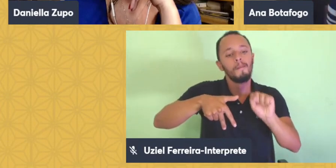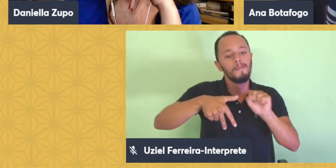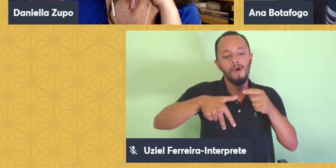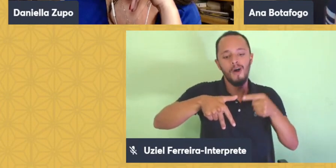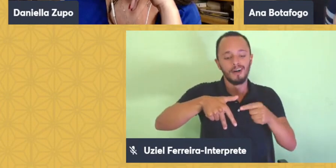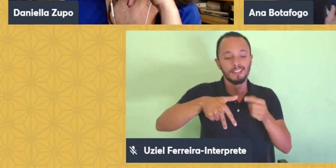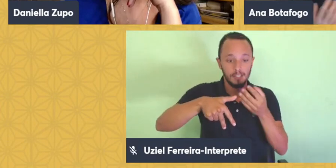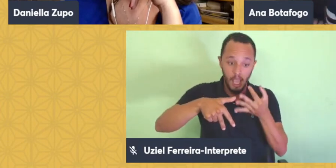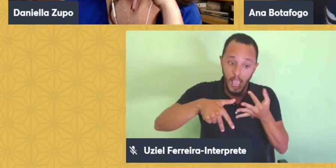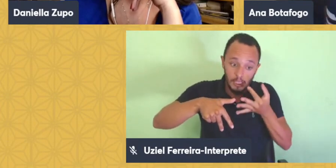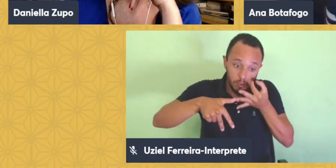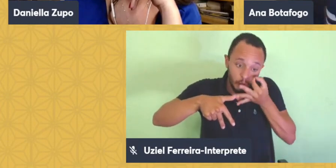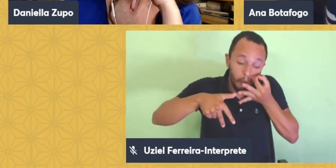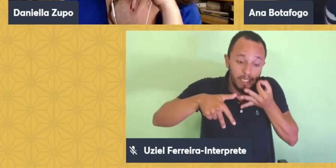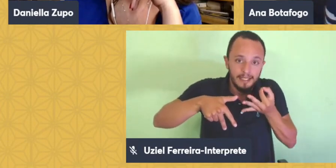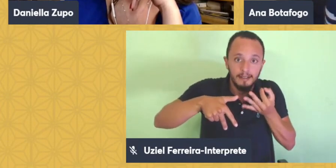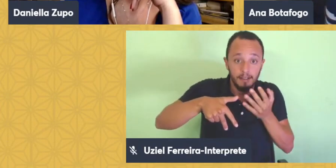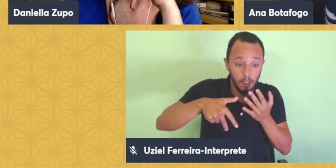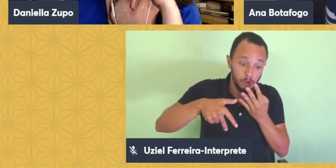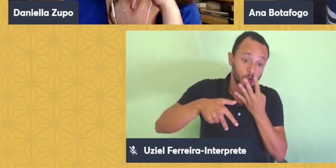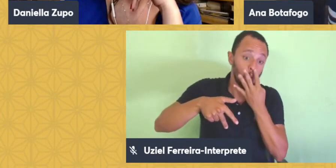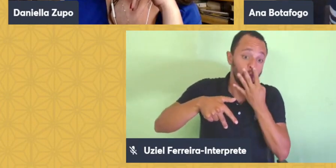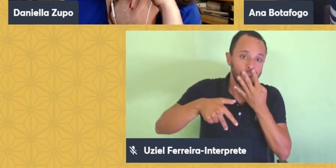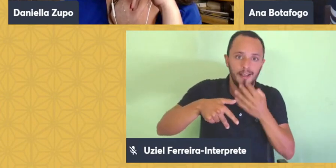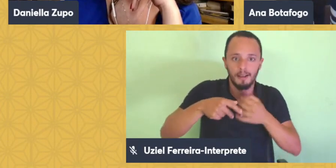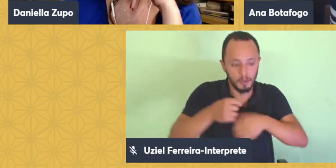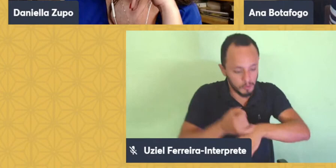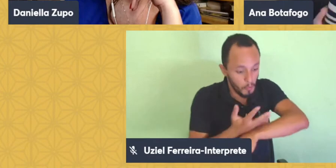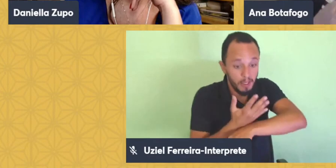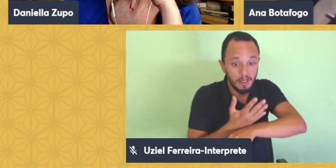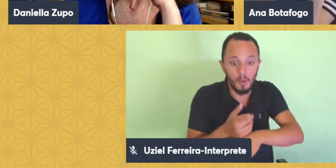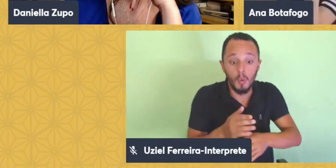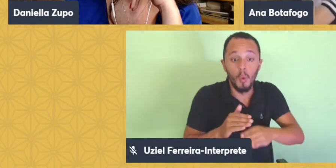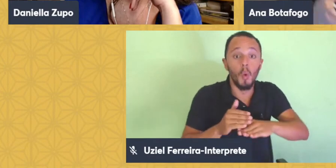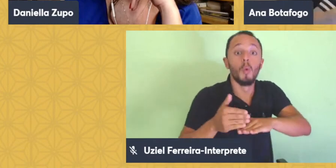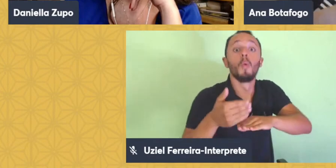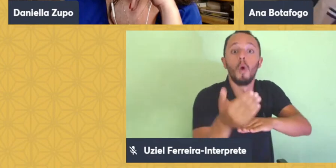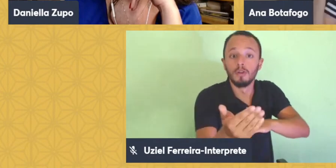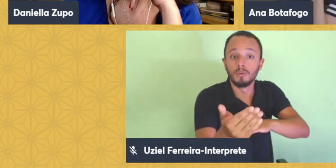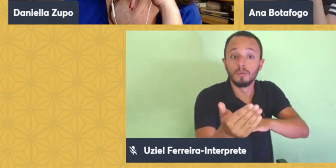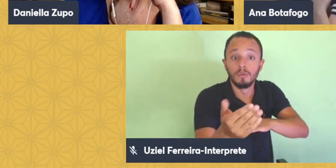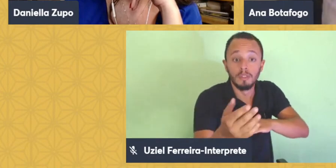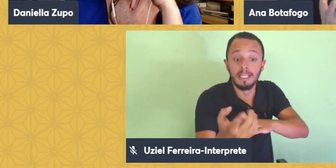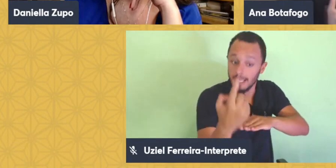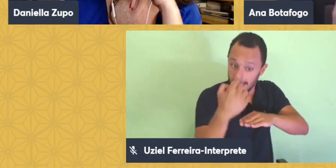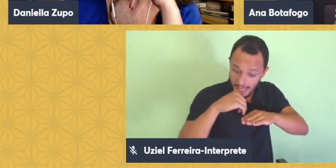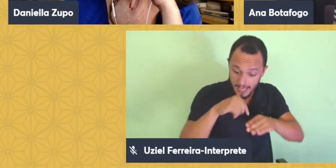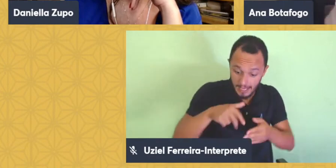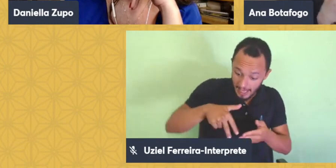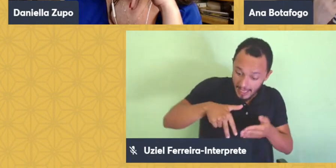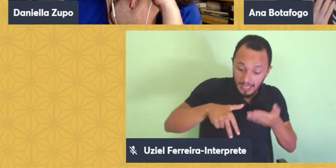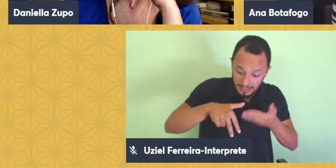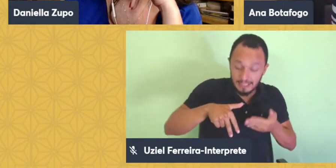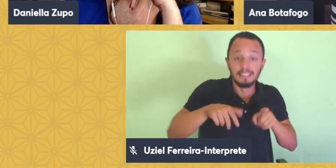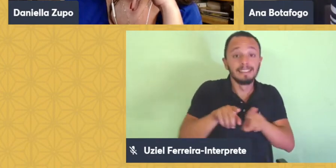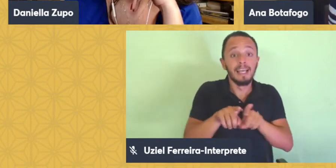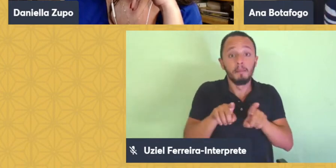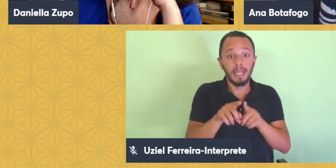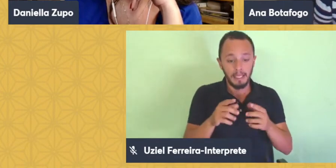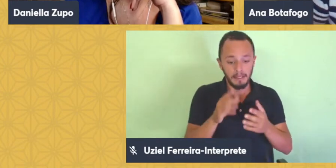pode nos surpreender também então eu acho que aí eu acho que a gente teria que entrar muito nessa parte